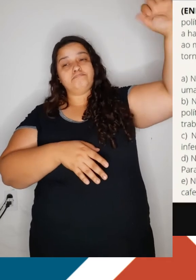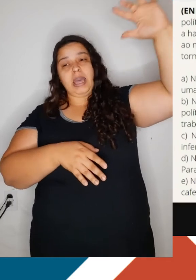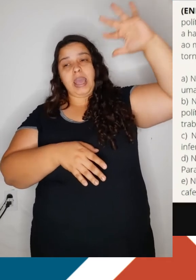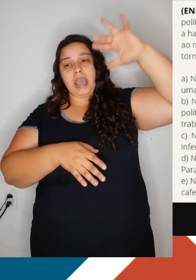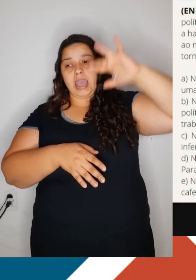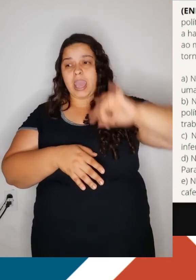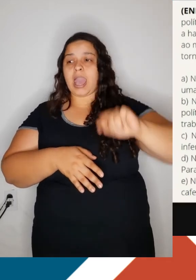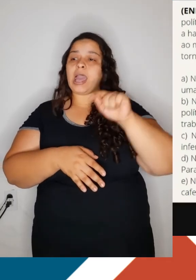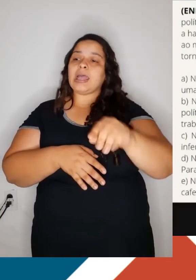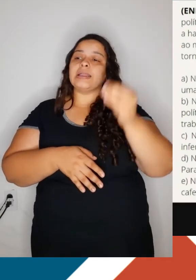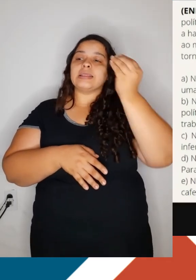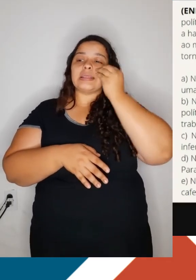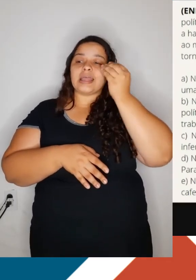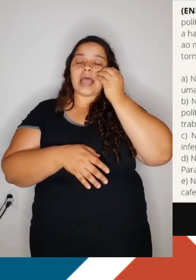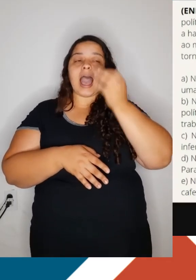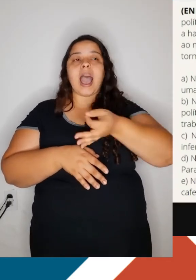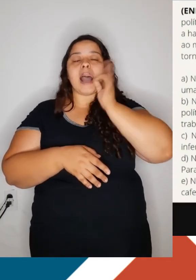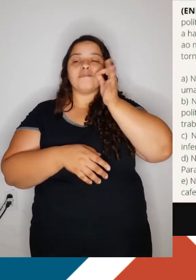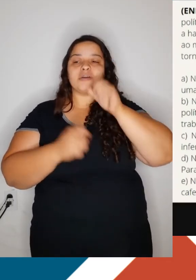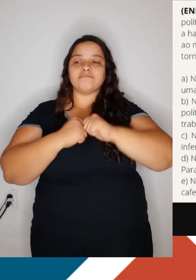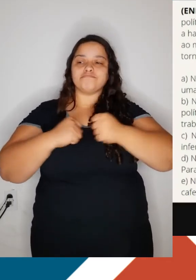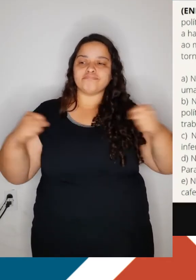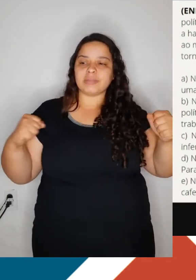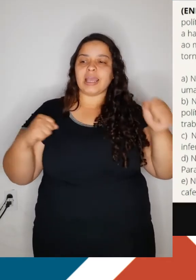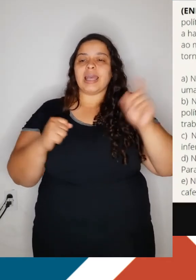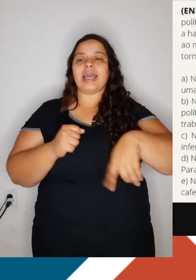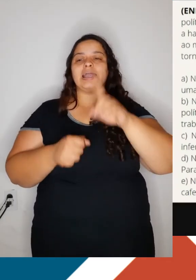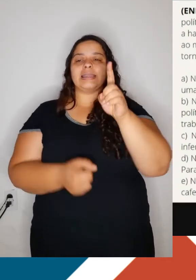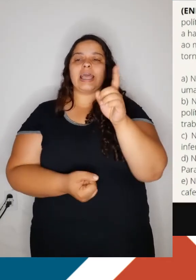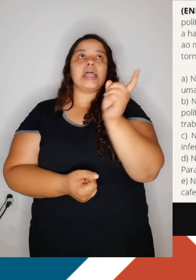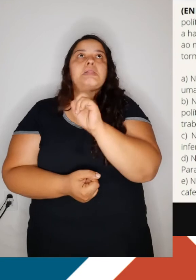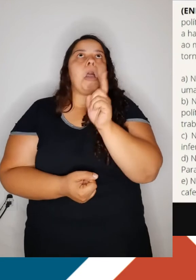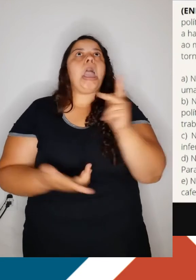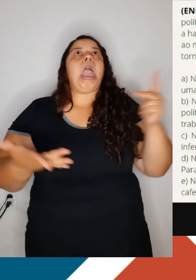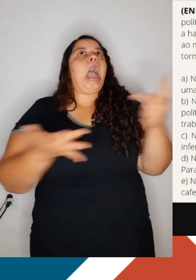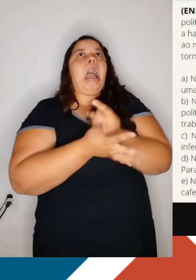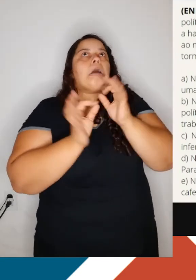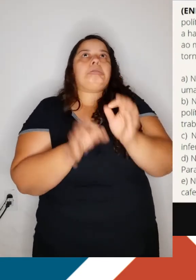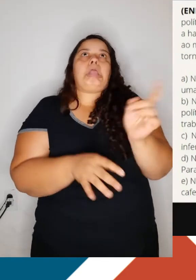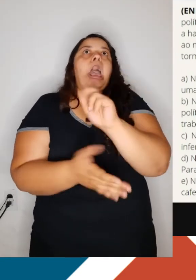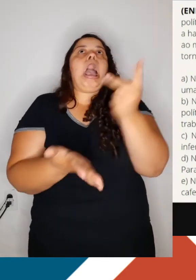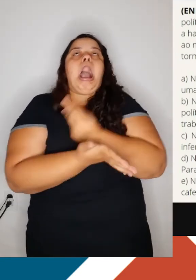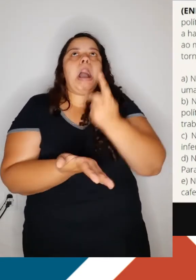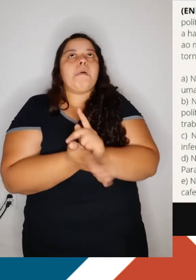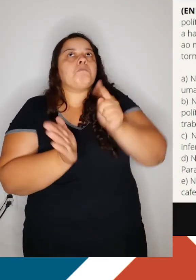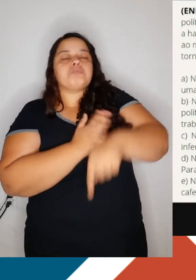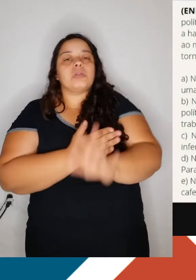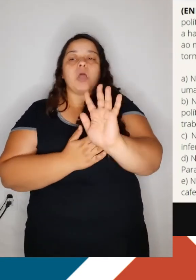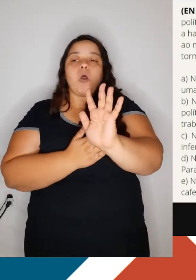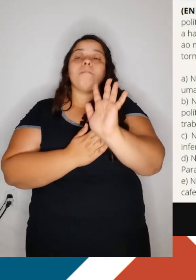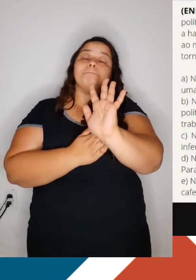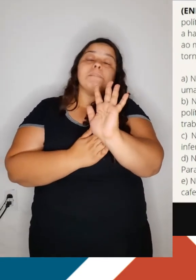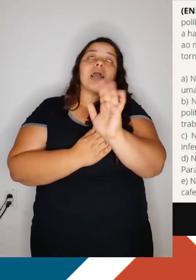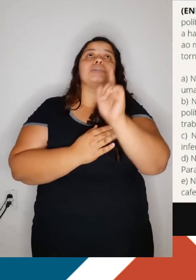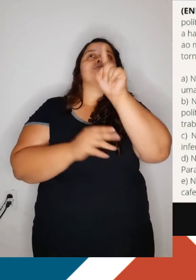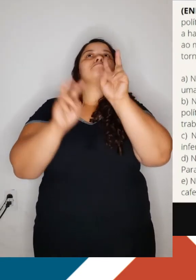do Paraíba para a garantia da rentabilidade do café. A letra D não está incorreta. Tá? Essa alternativa ela não